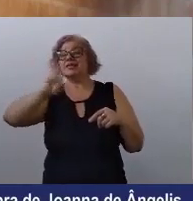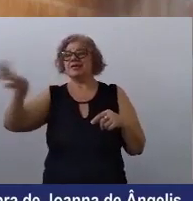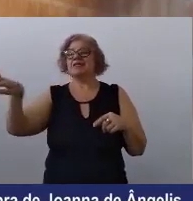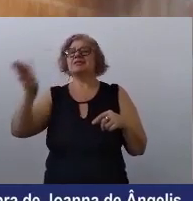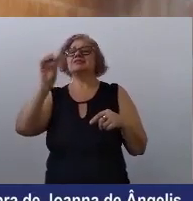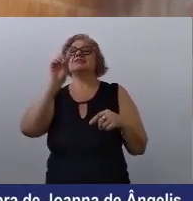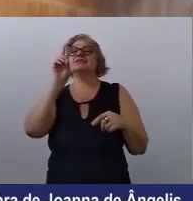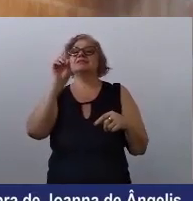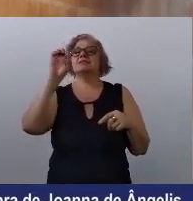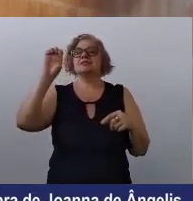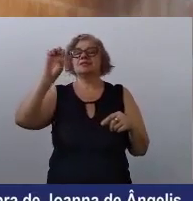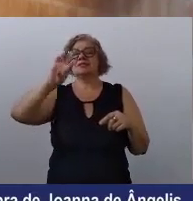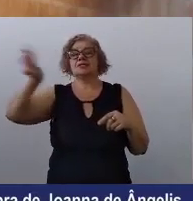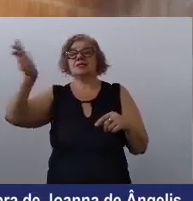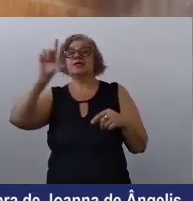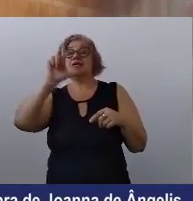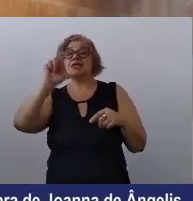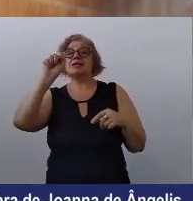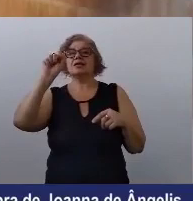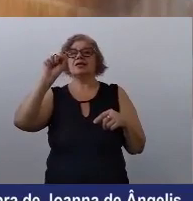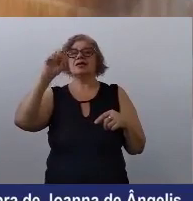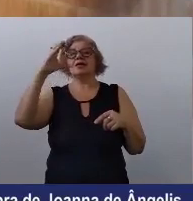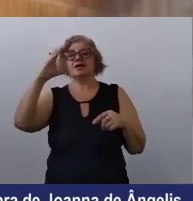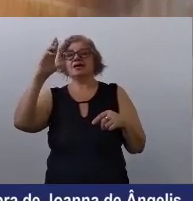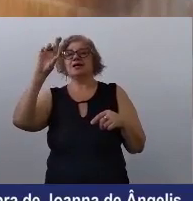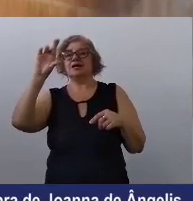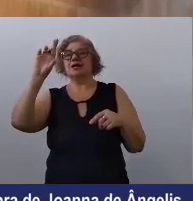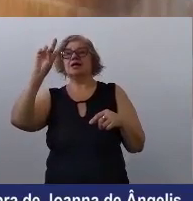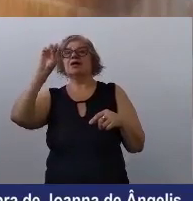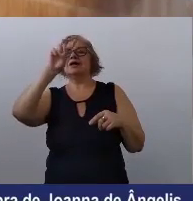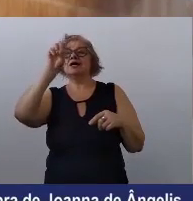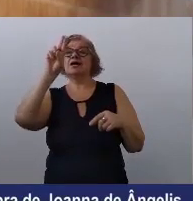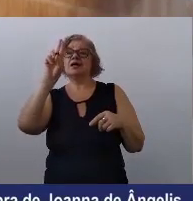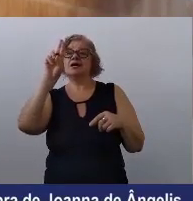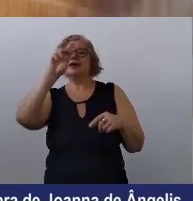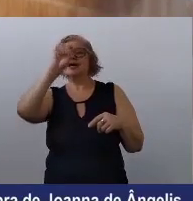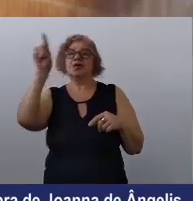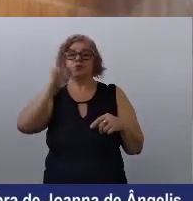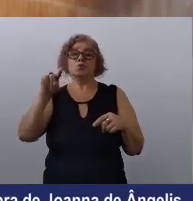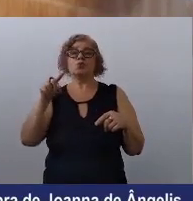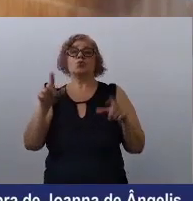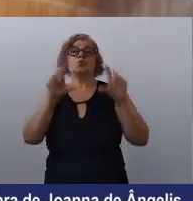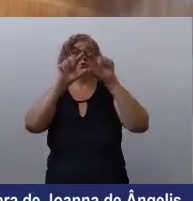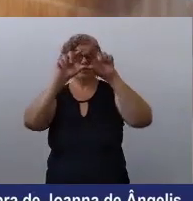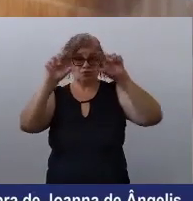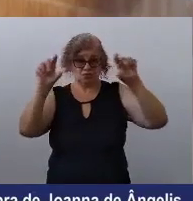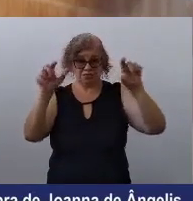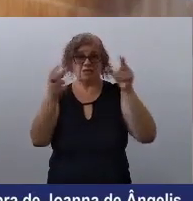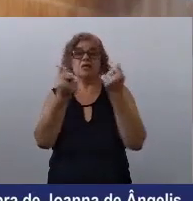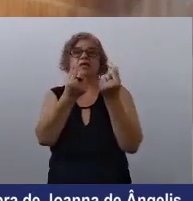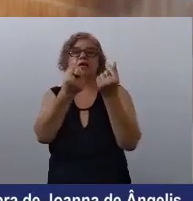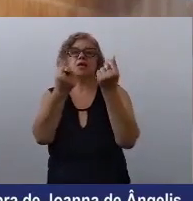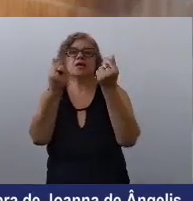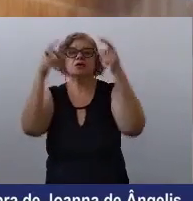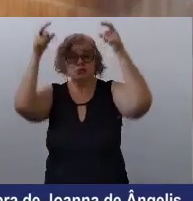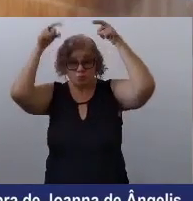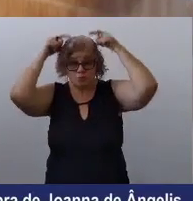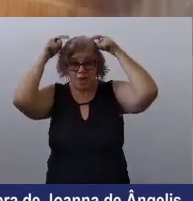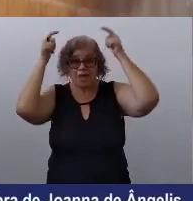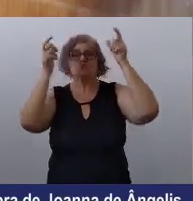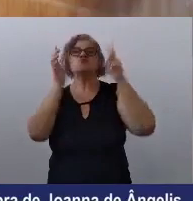tão famosa no México que tem uma nota de 100 pesos que tem a imagem de Juana Inés de la